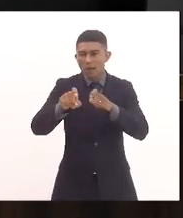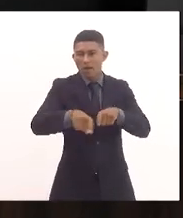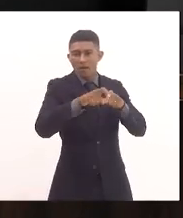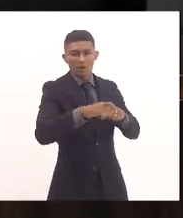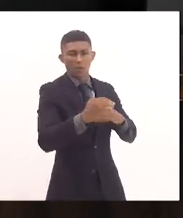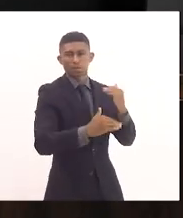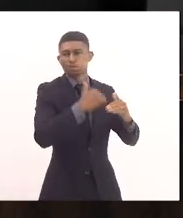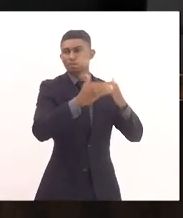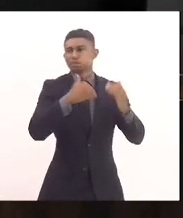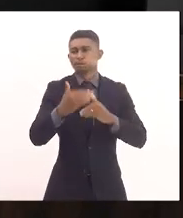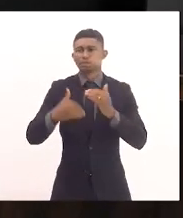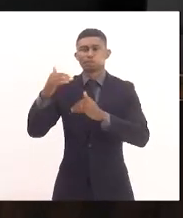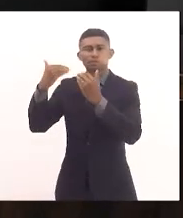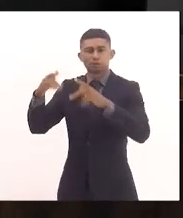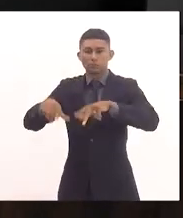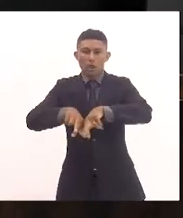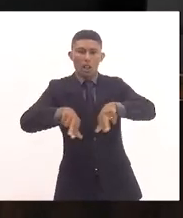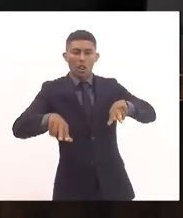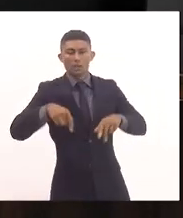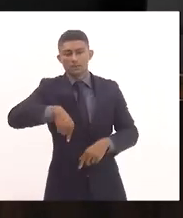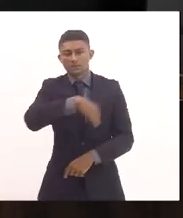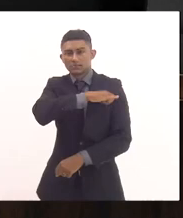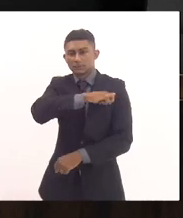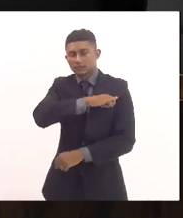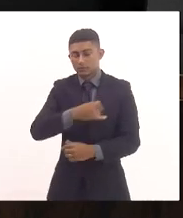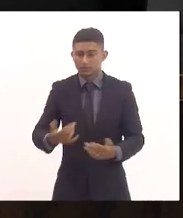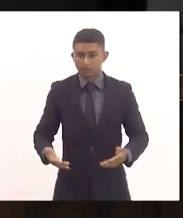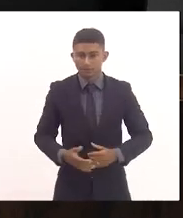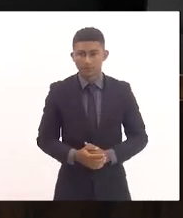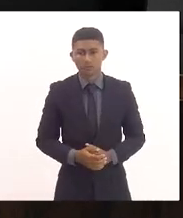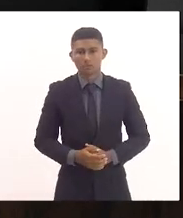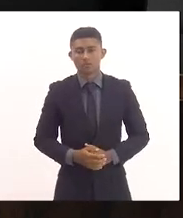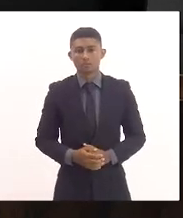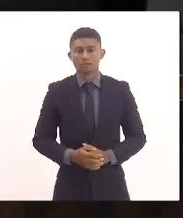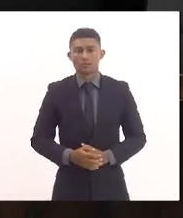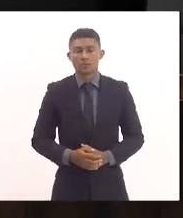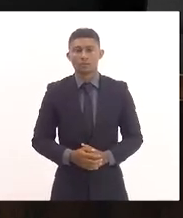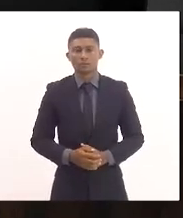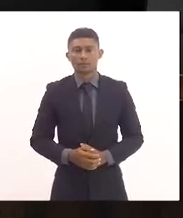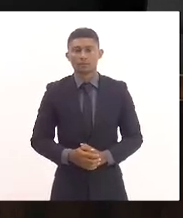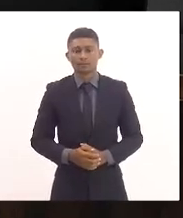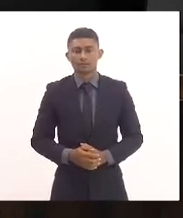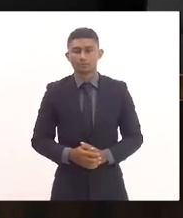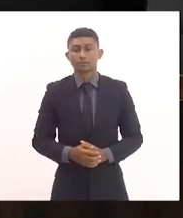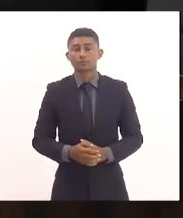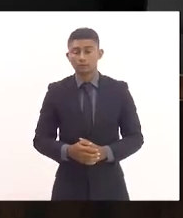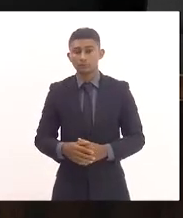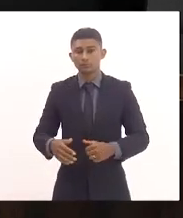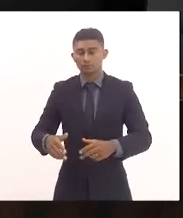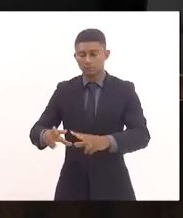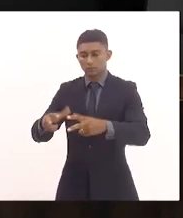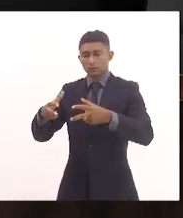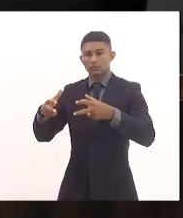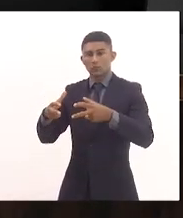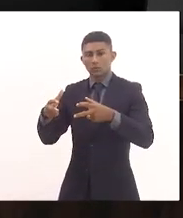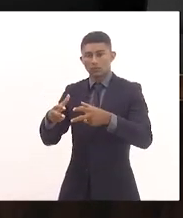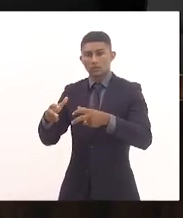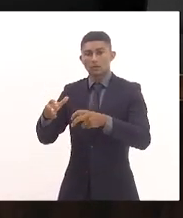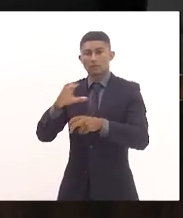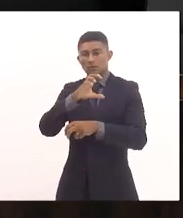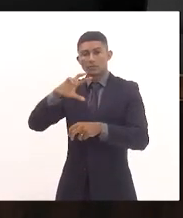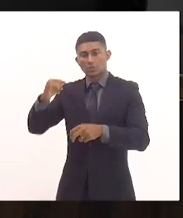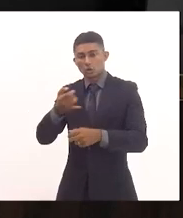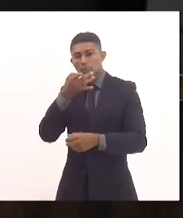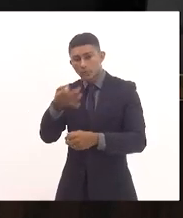Ecologia de produção orgânica do Estado do Rio de Janeiro e das outras providências. Pendendo de pareceres das comissões de Constituição,